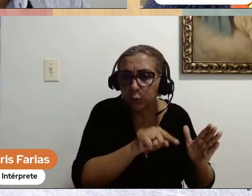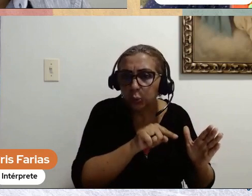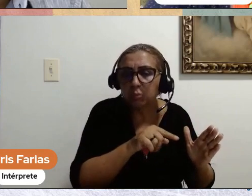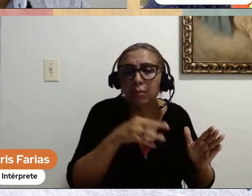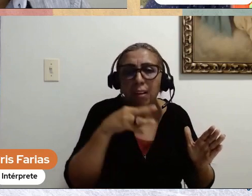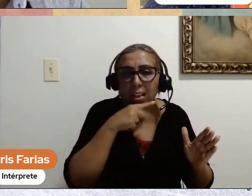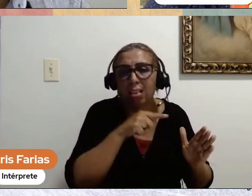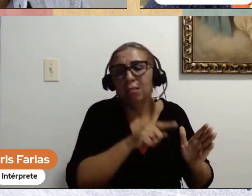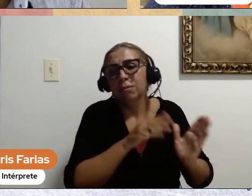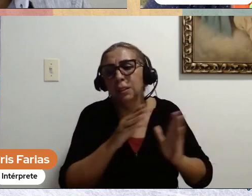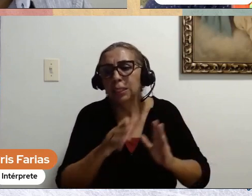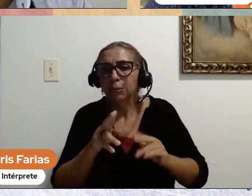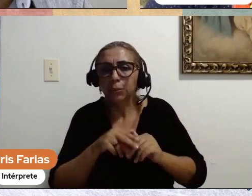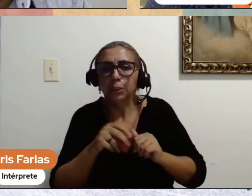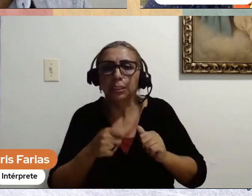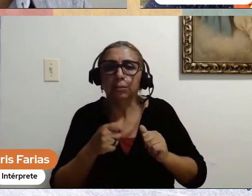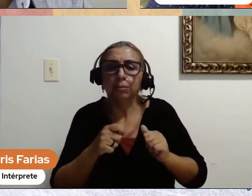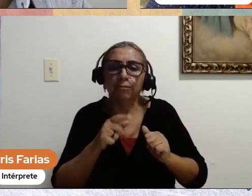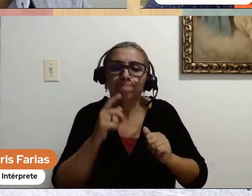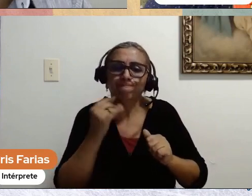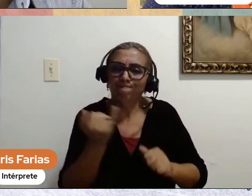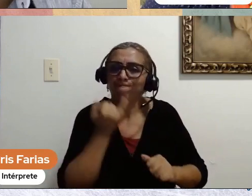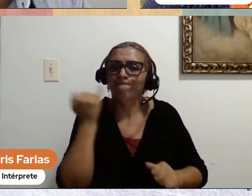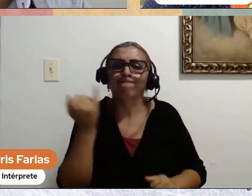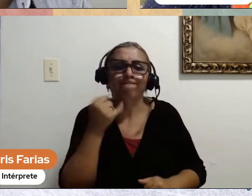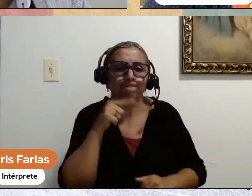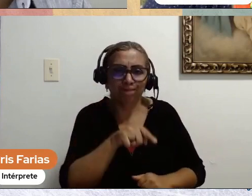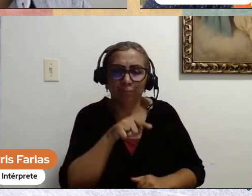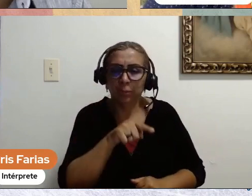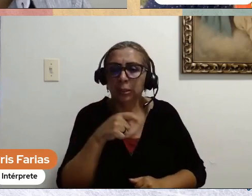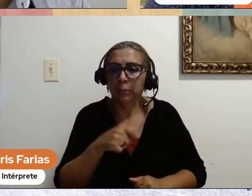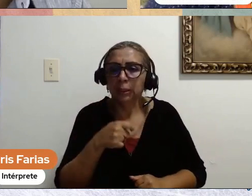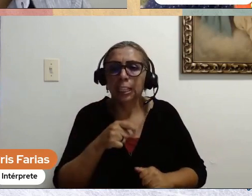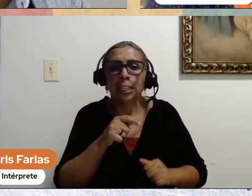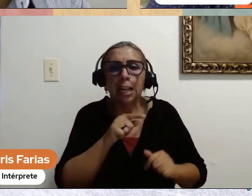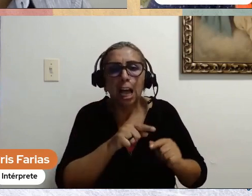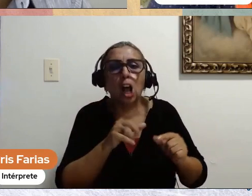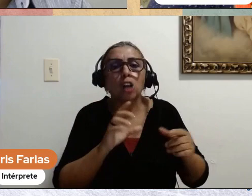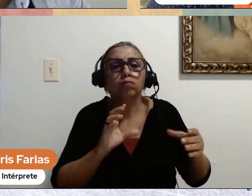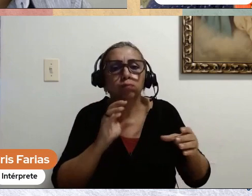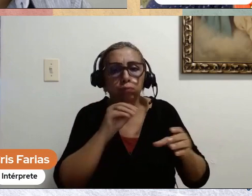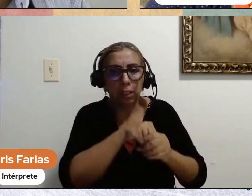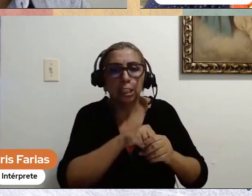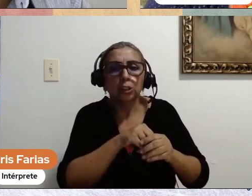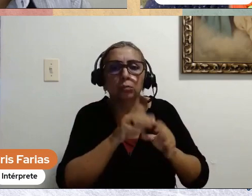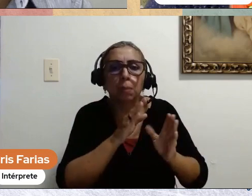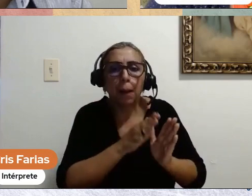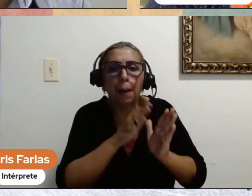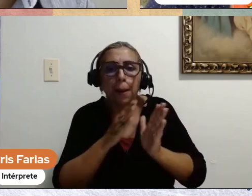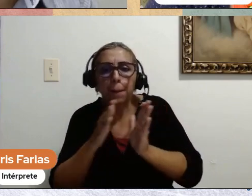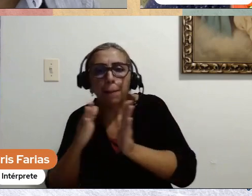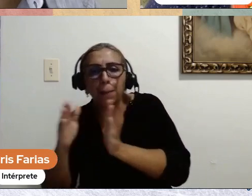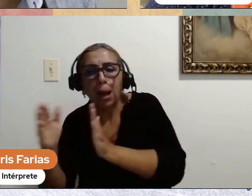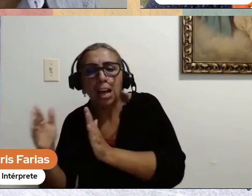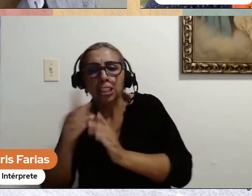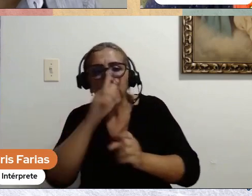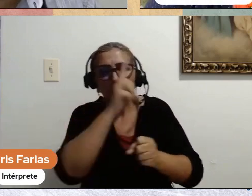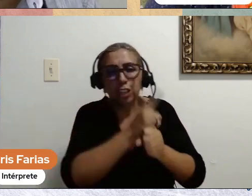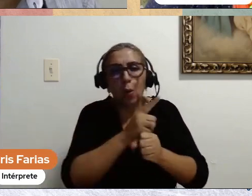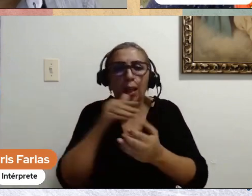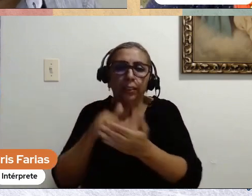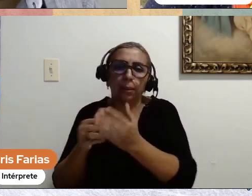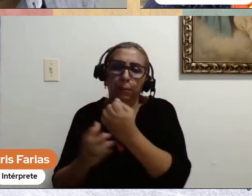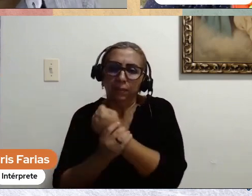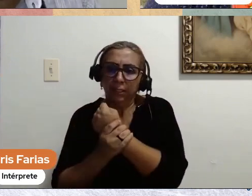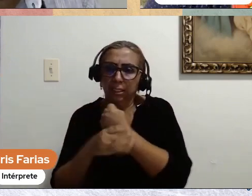de vital importância, né? Ele faz parte do ciclo, desde a gestão até a preservação. Se